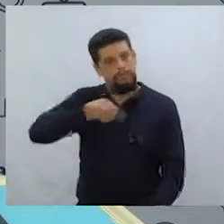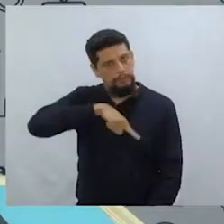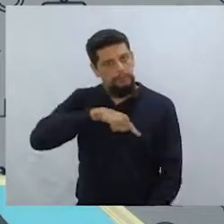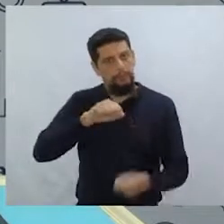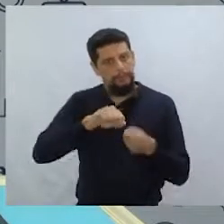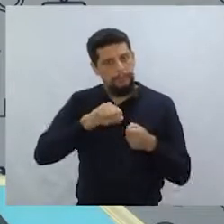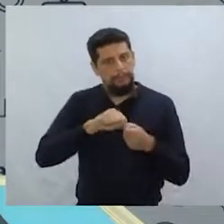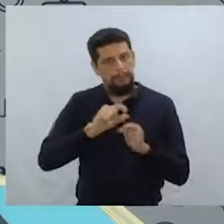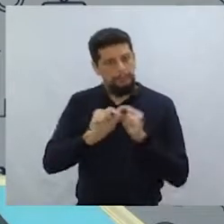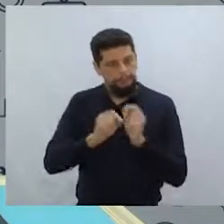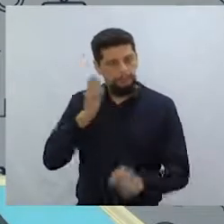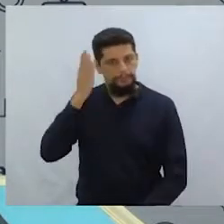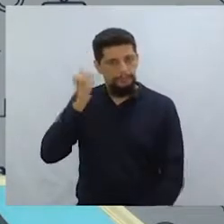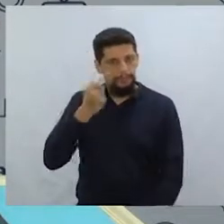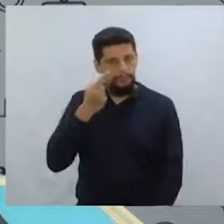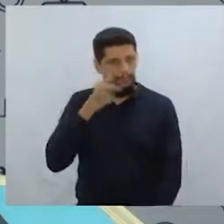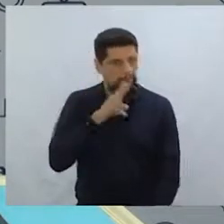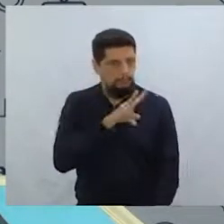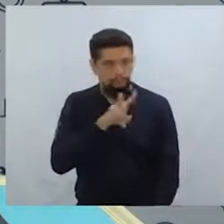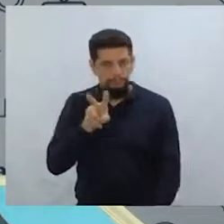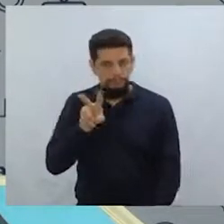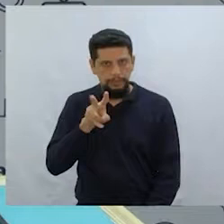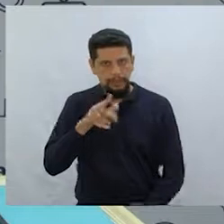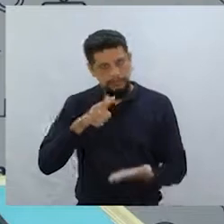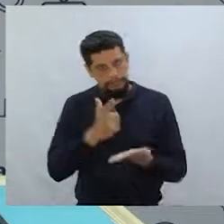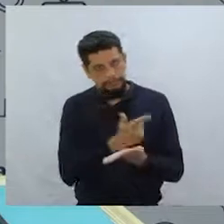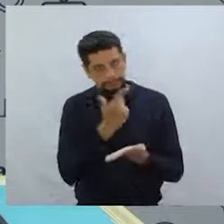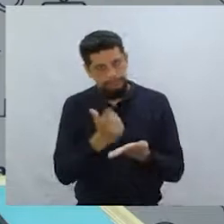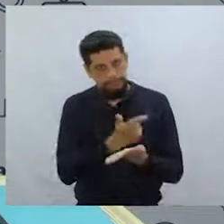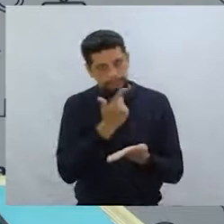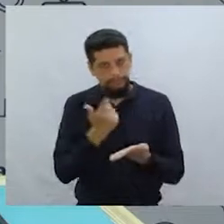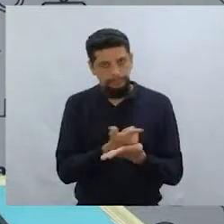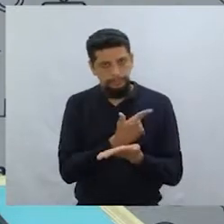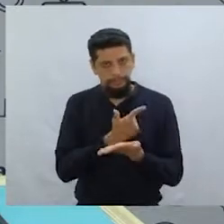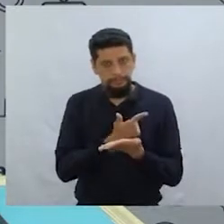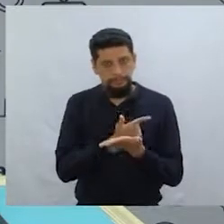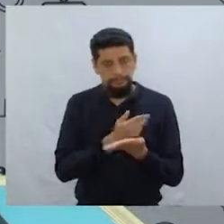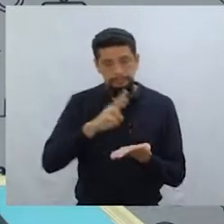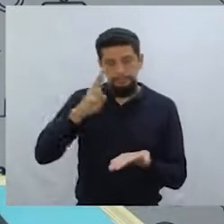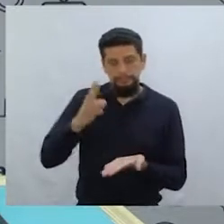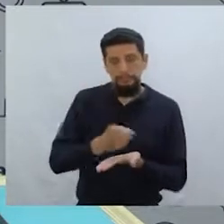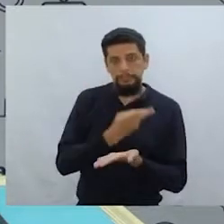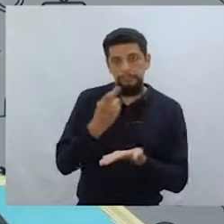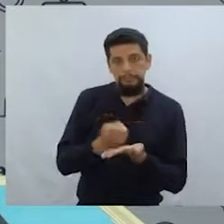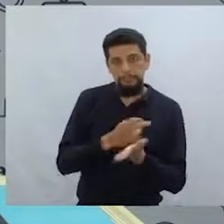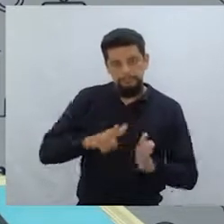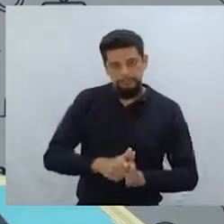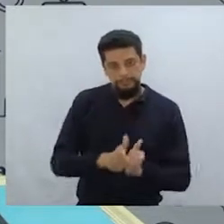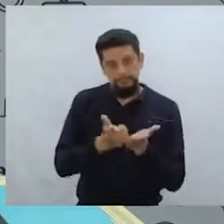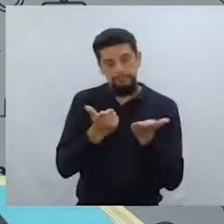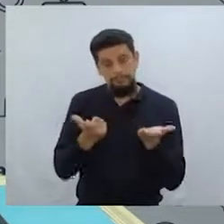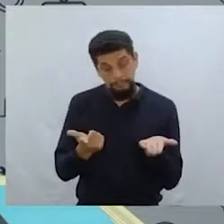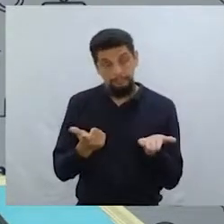que nós fazemos aí. Quem sabe vocês já até viram isso num livro, numa revista, num